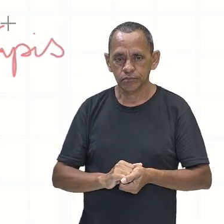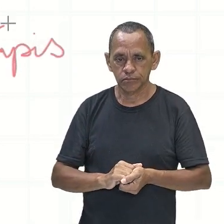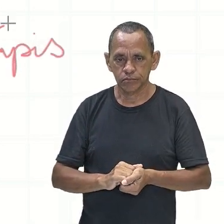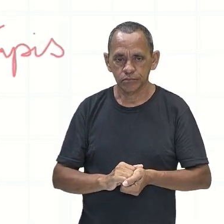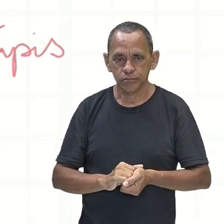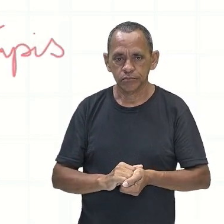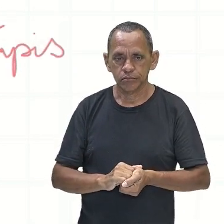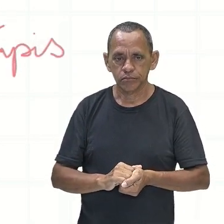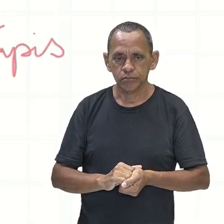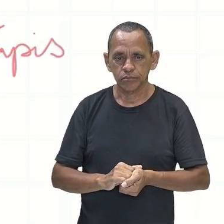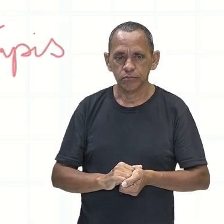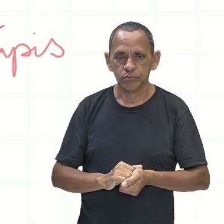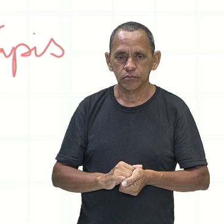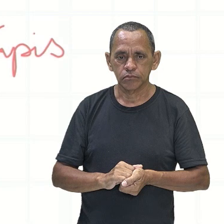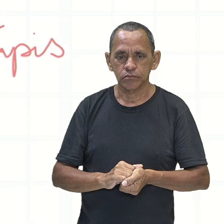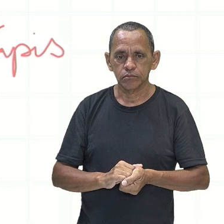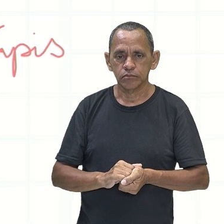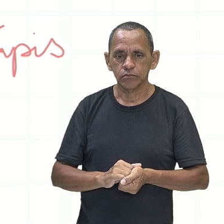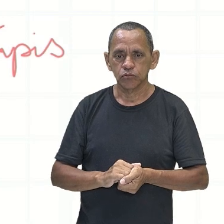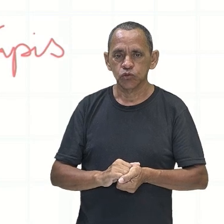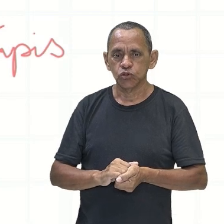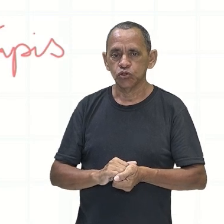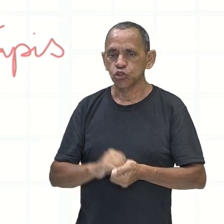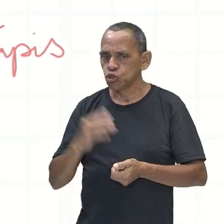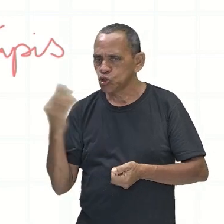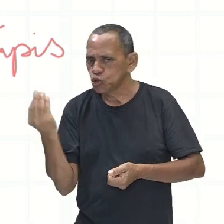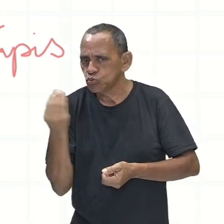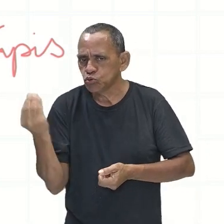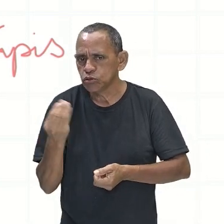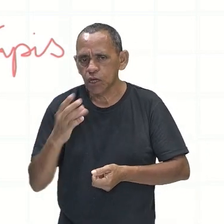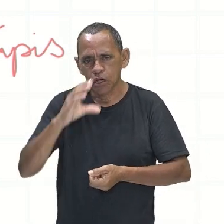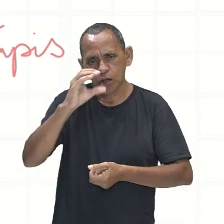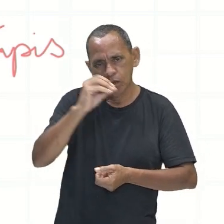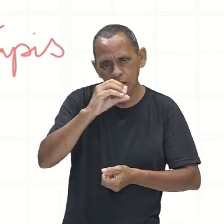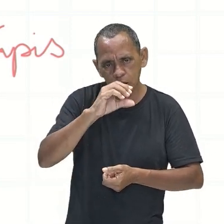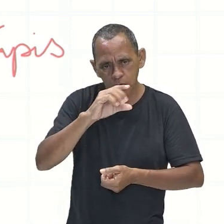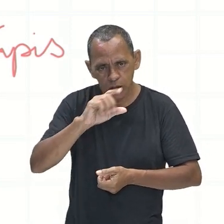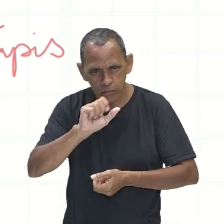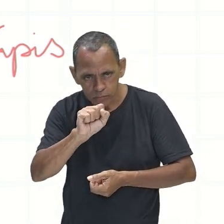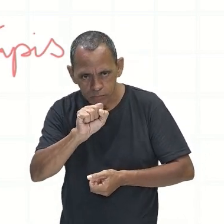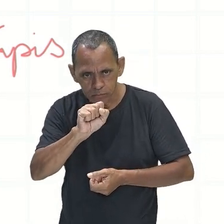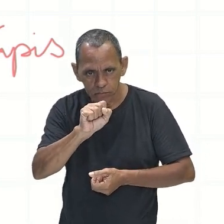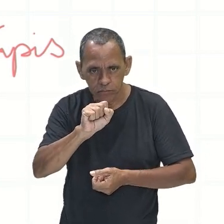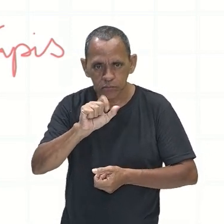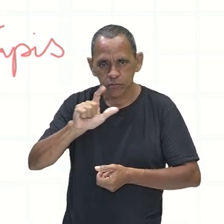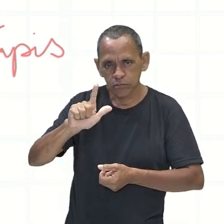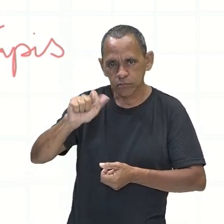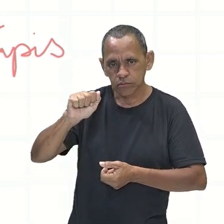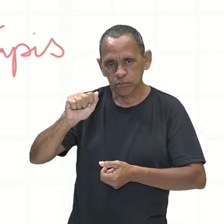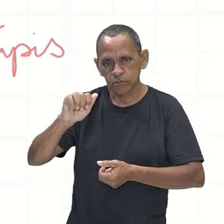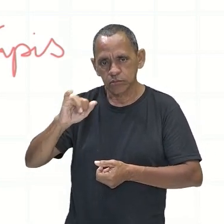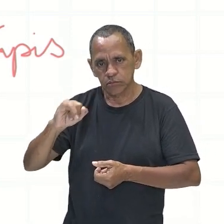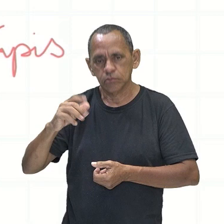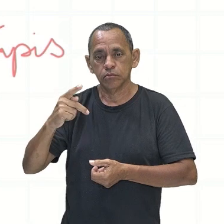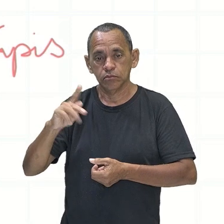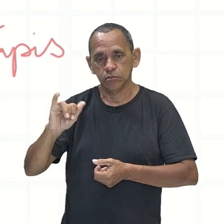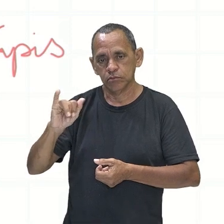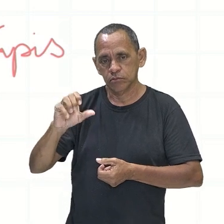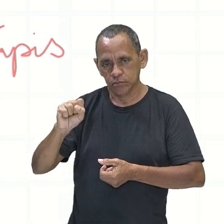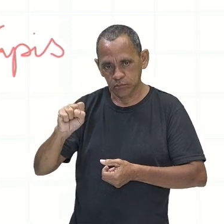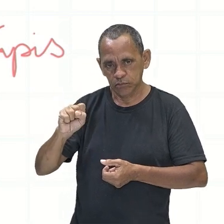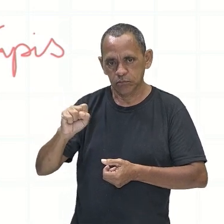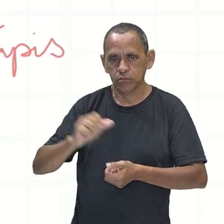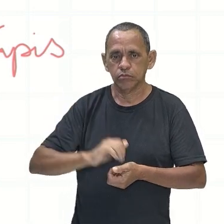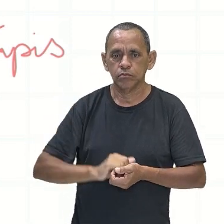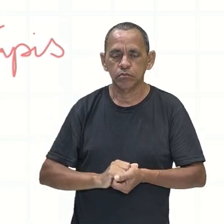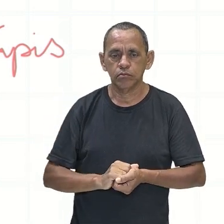Quando eu for fazer o plural, eu coloco só o os, eu acrescento, né, o artigo no plural, os lápis, para indicar